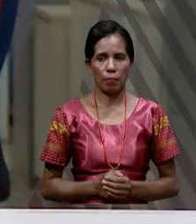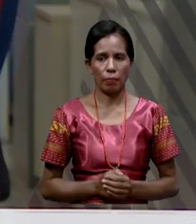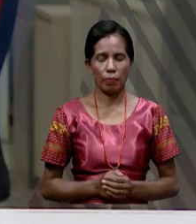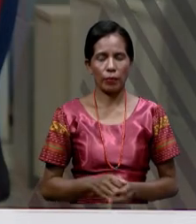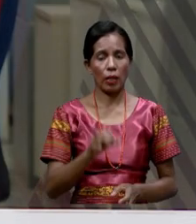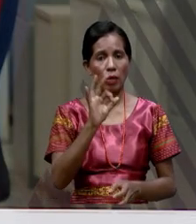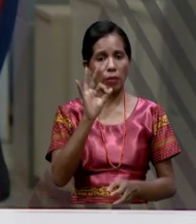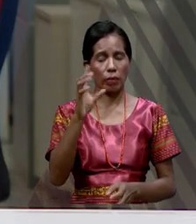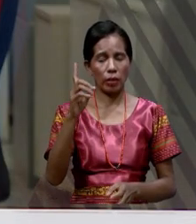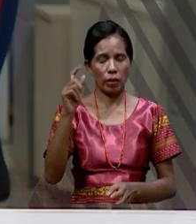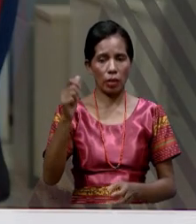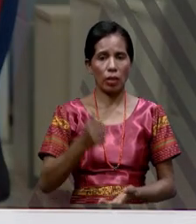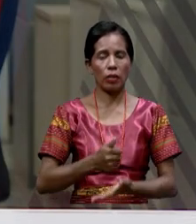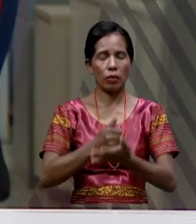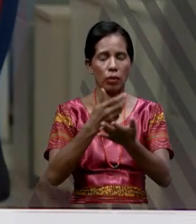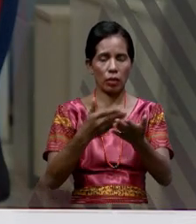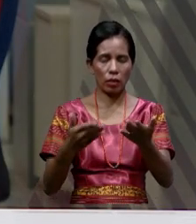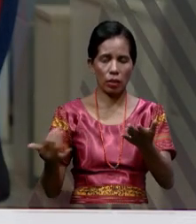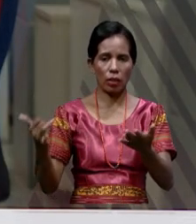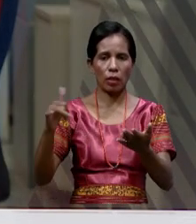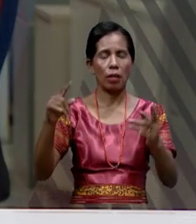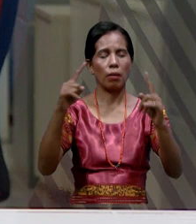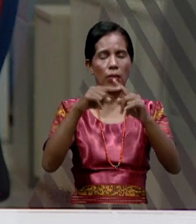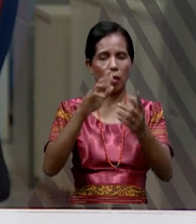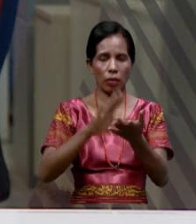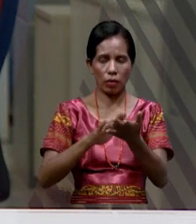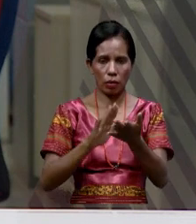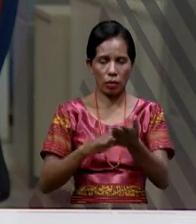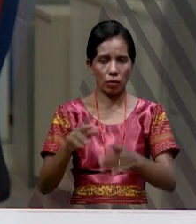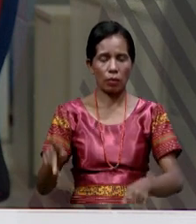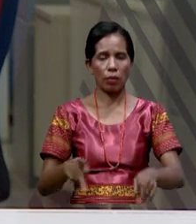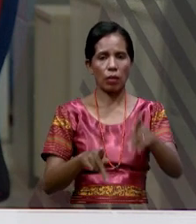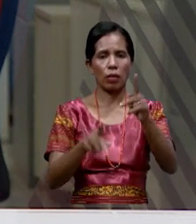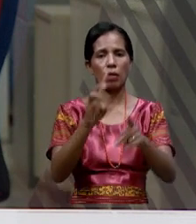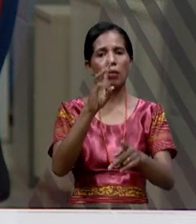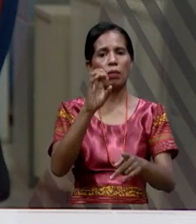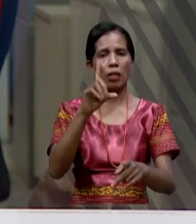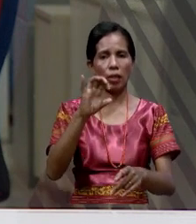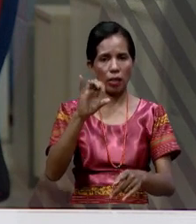Efefe Deteli apoia material didático ba ensino básico público Wailili.